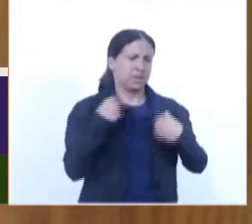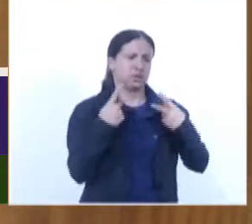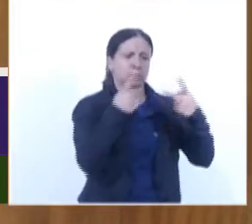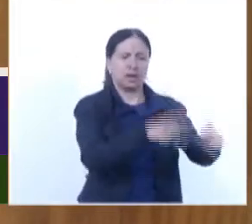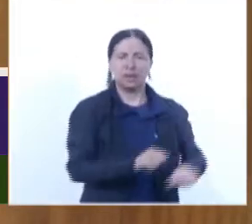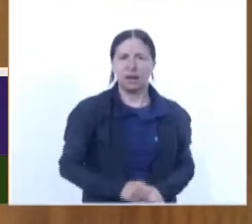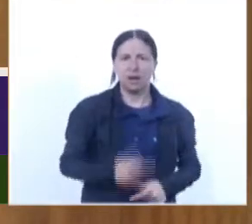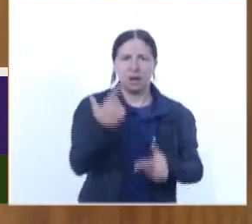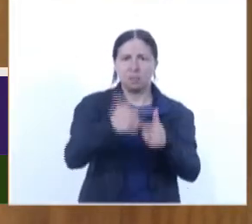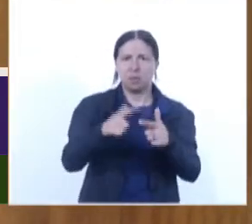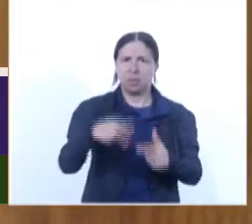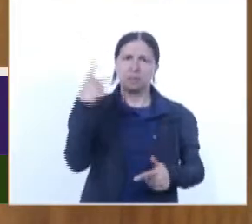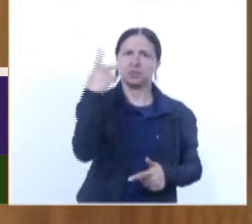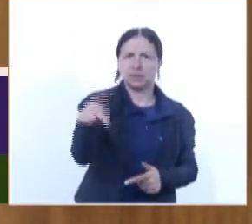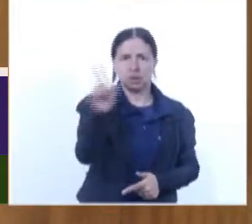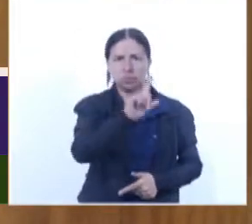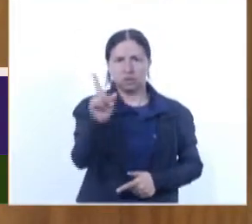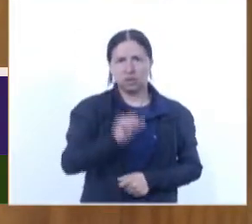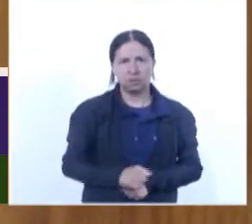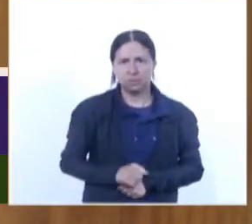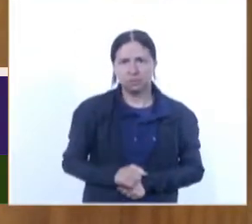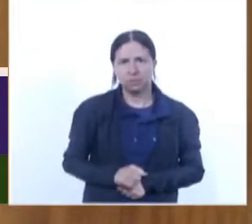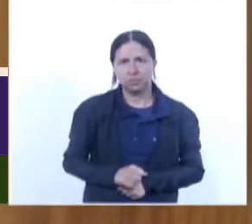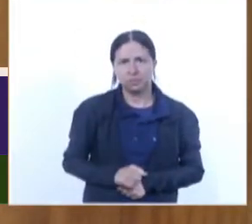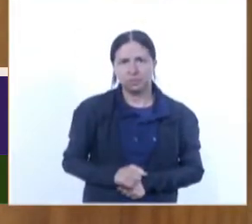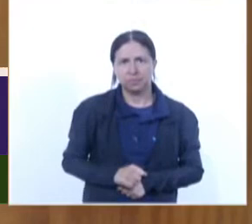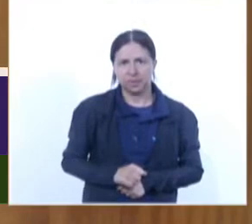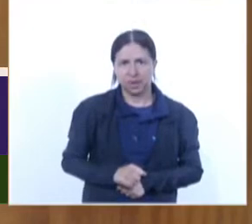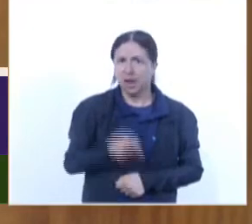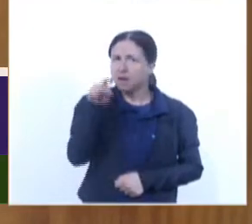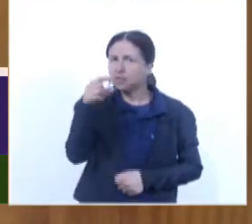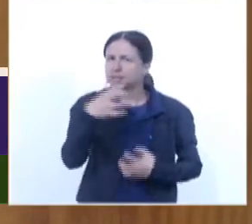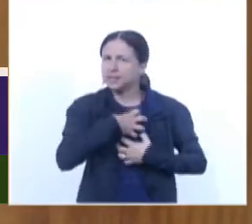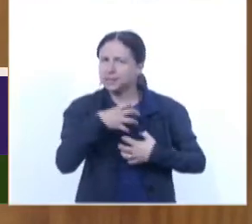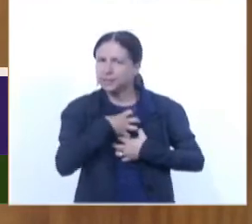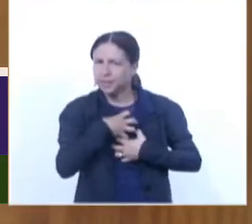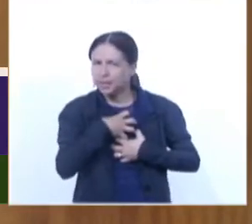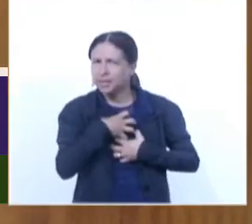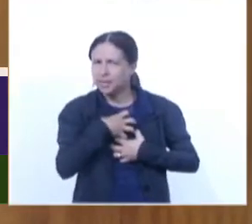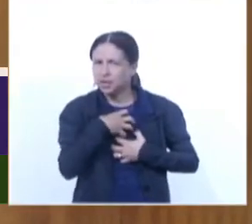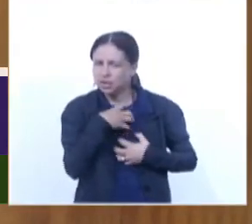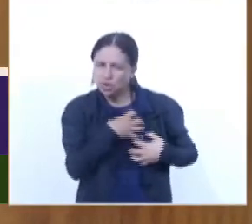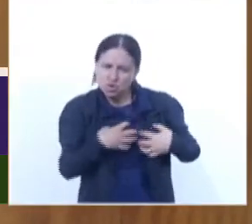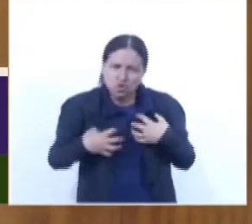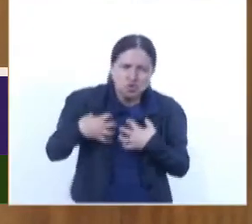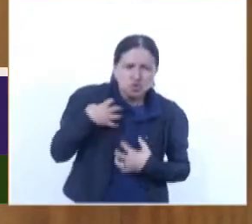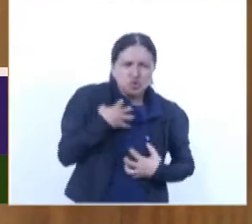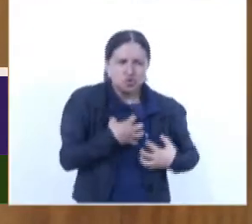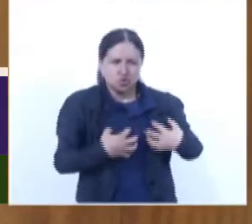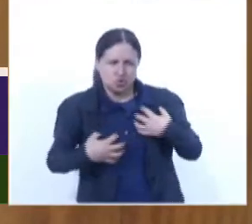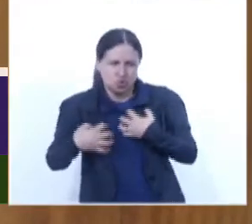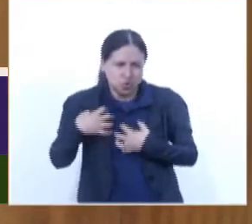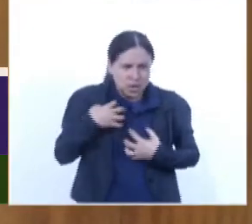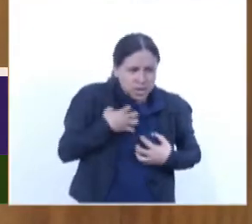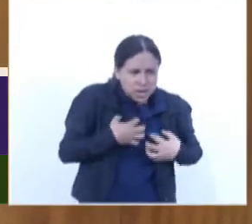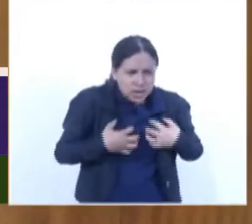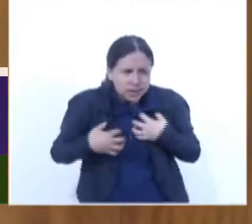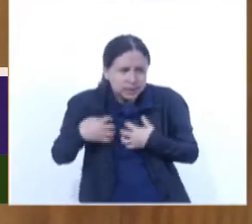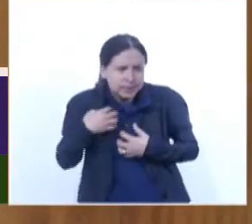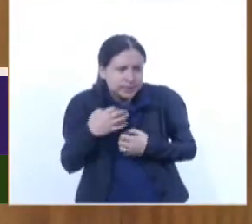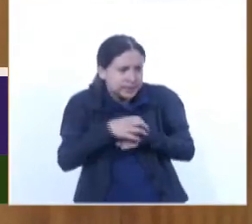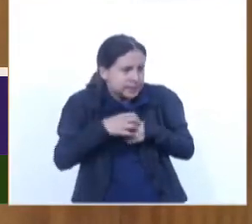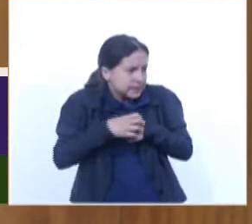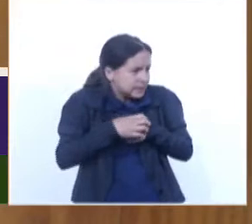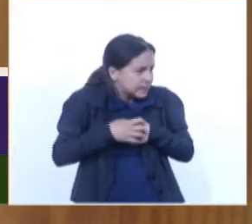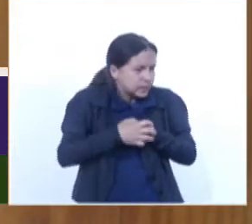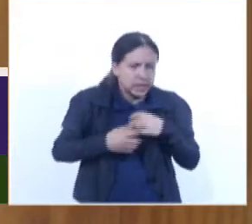ser que essa pessoa se sinta muito mobilizado nas suas partes mais íntimas e que deve estar coçando para poder